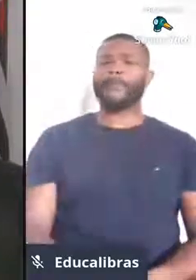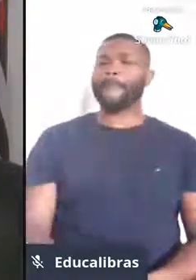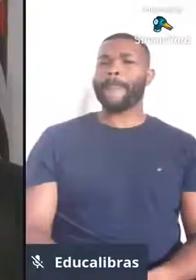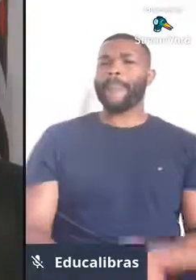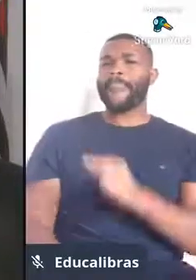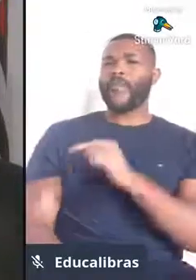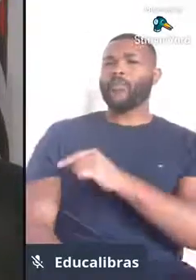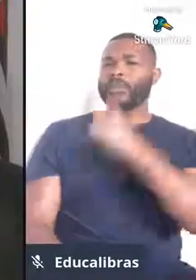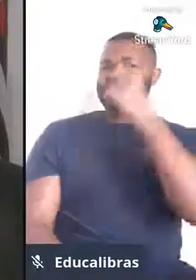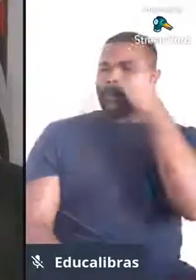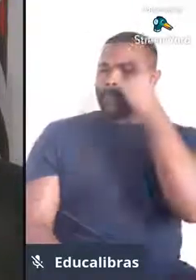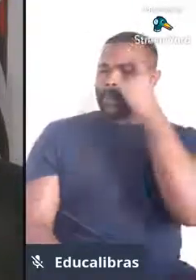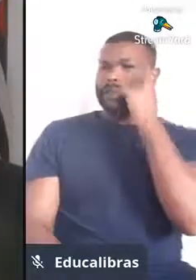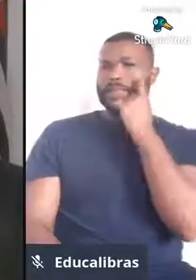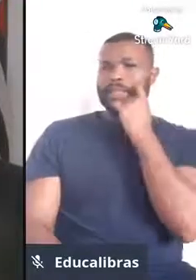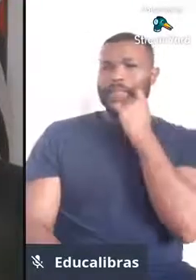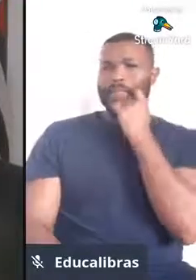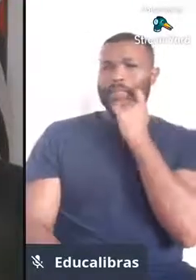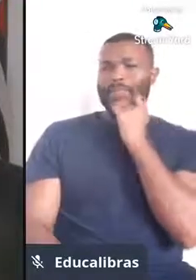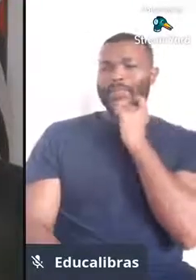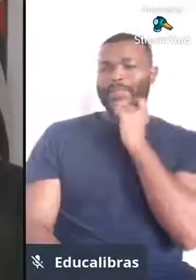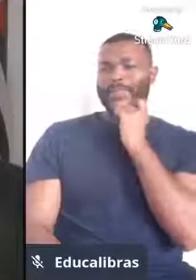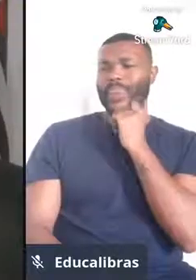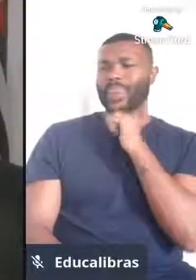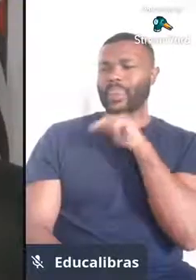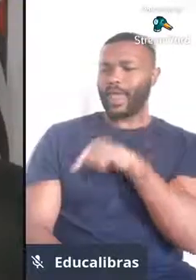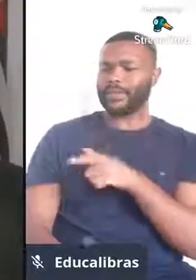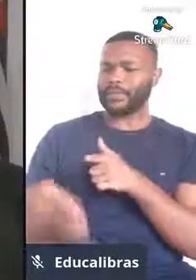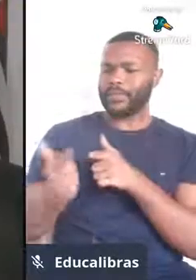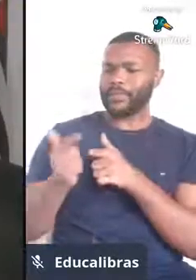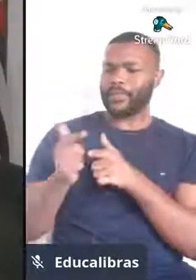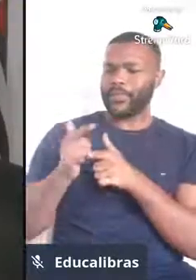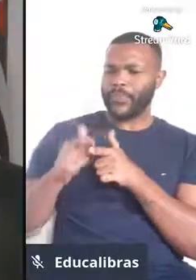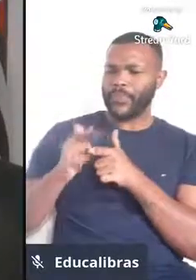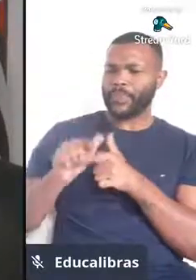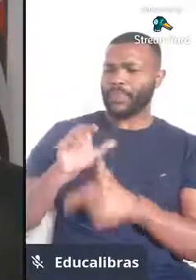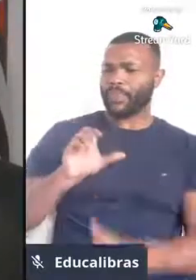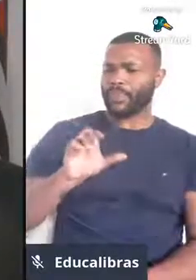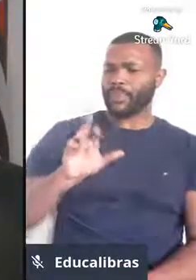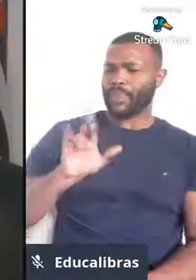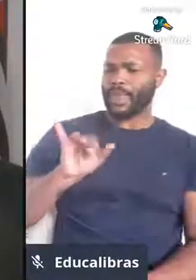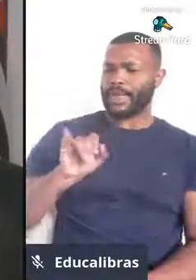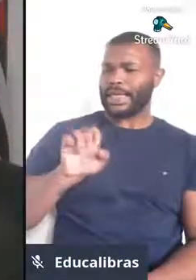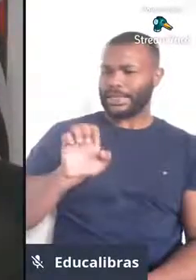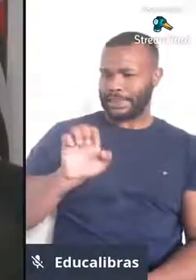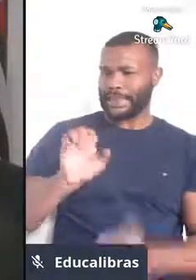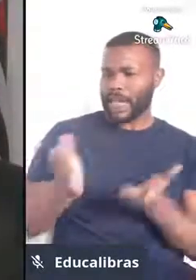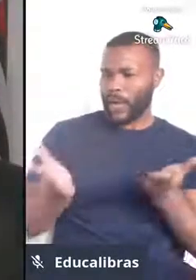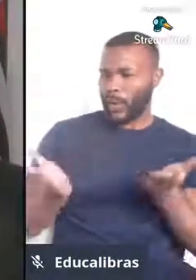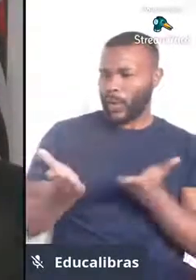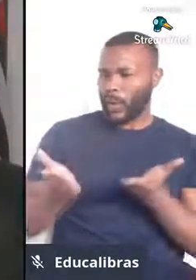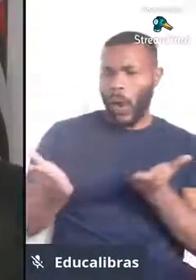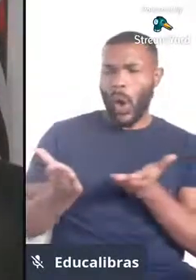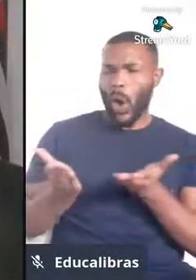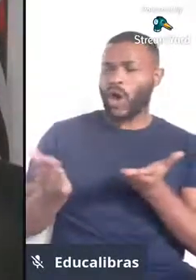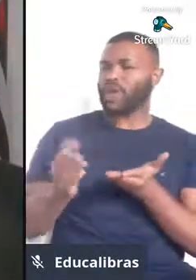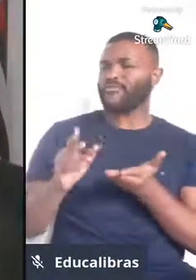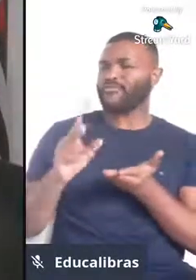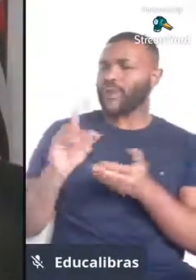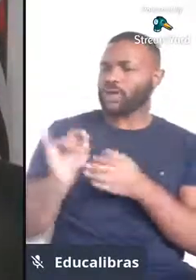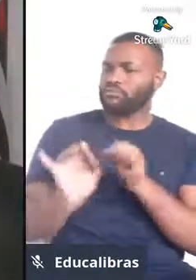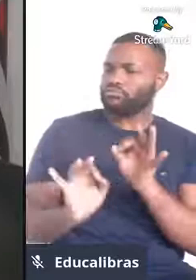que essa crise ela vai, de alguma forma, remodelar ou